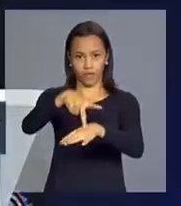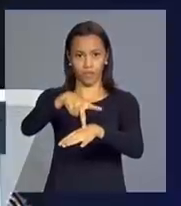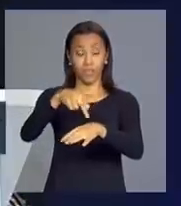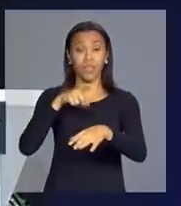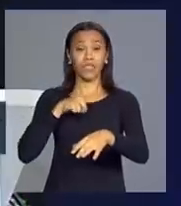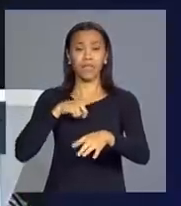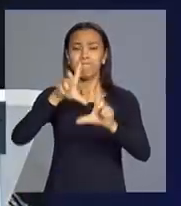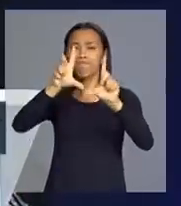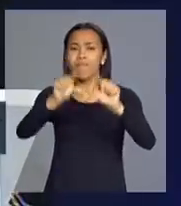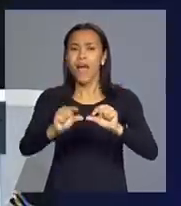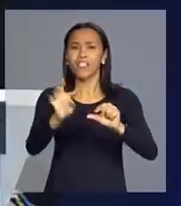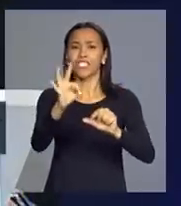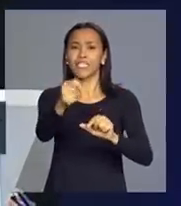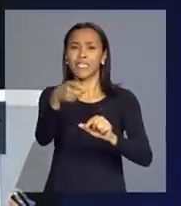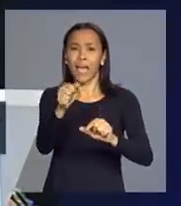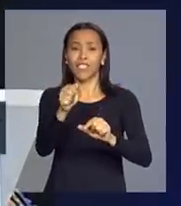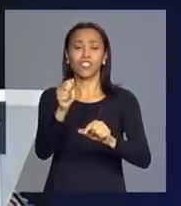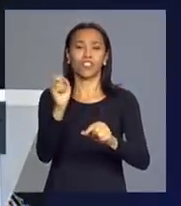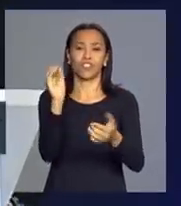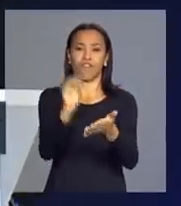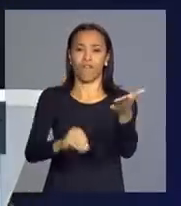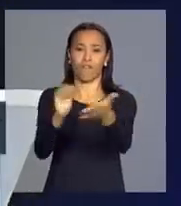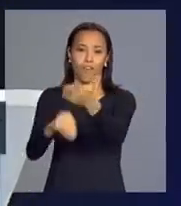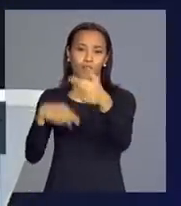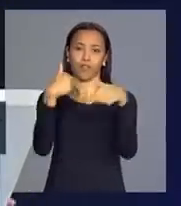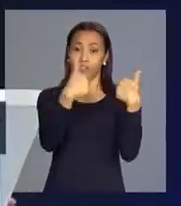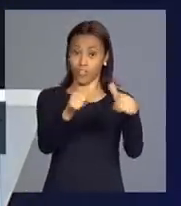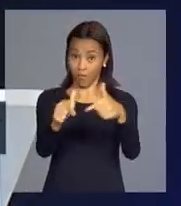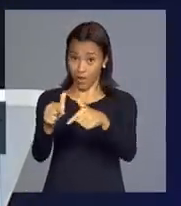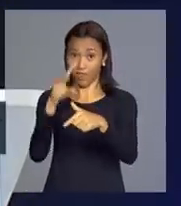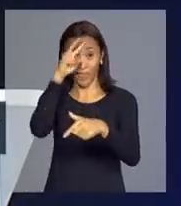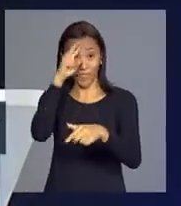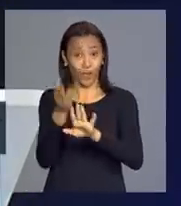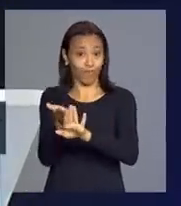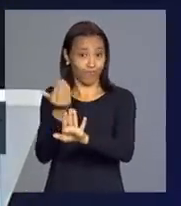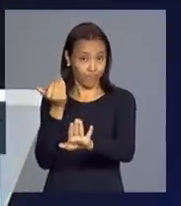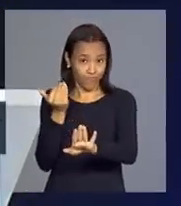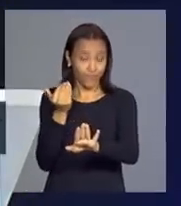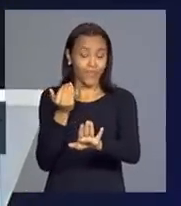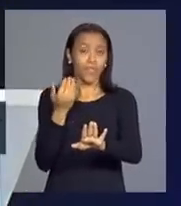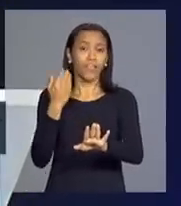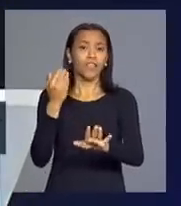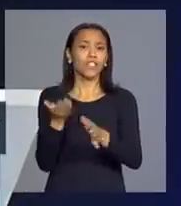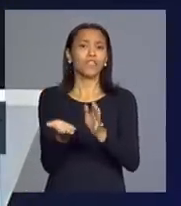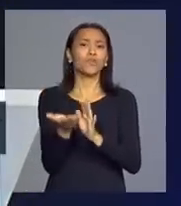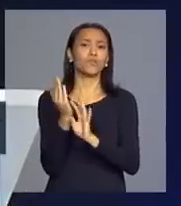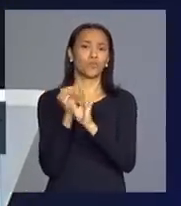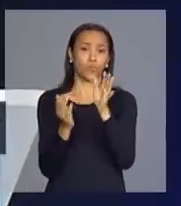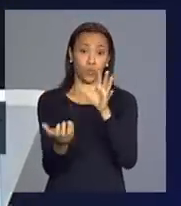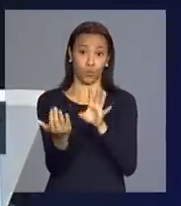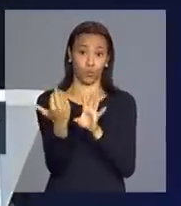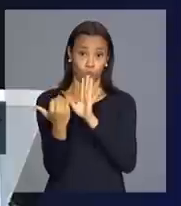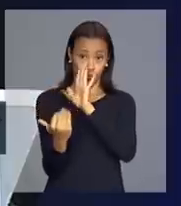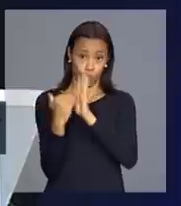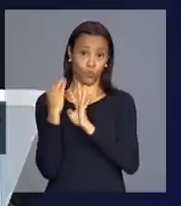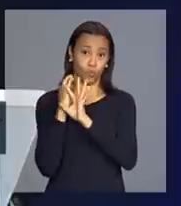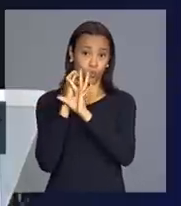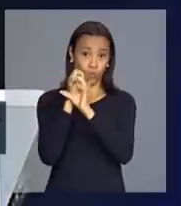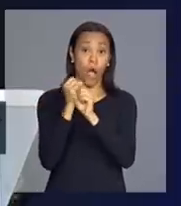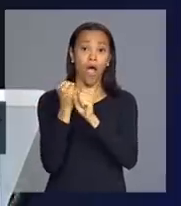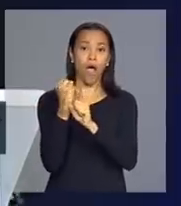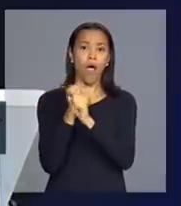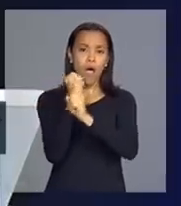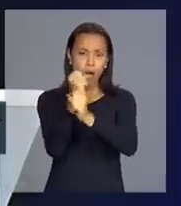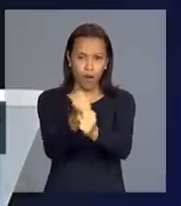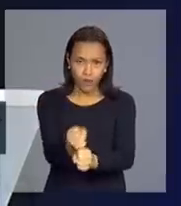baixas taxas de desemprego da história recente e que, nos últimos anos, viu ampliar o